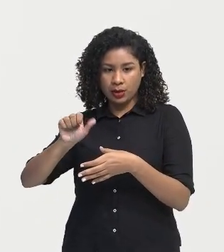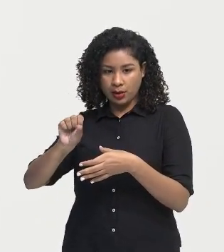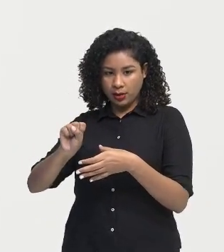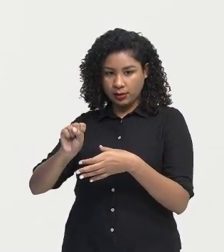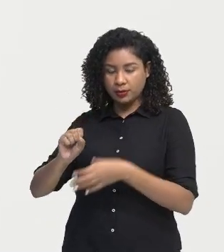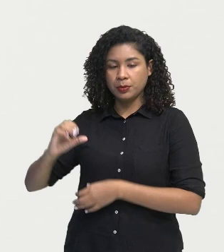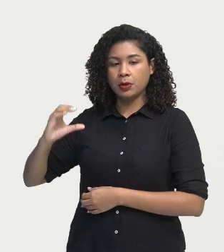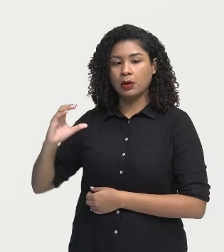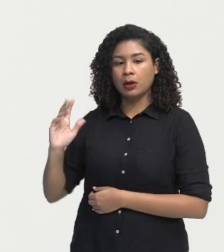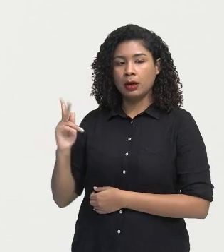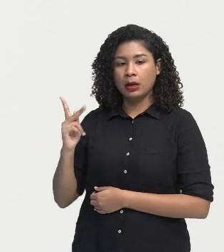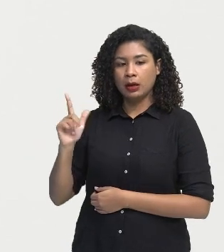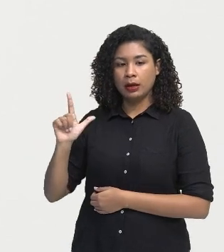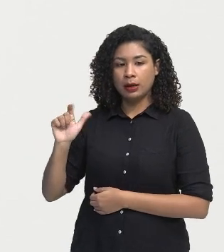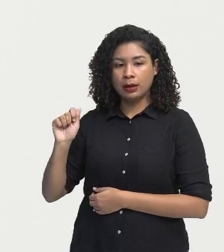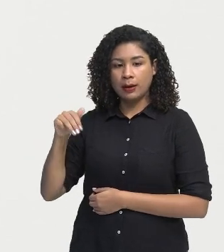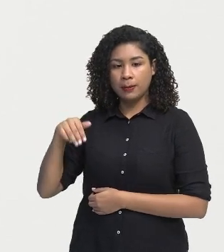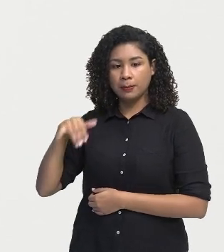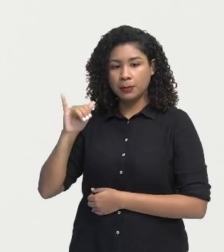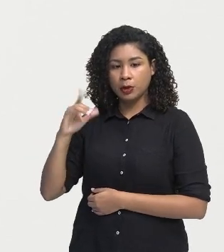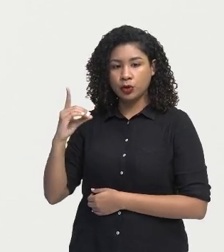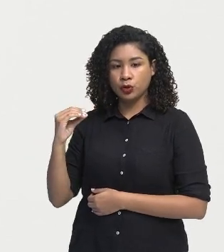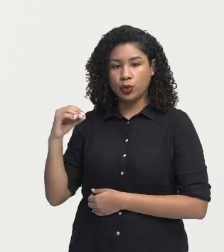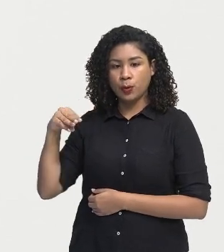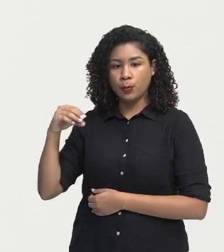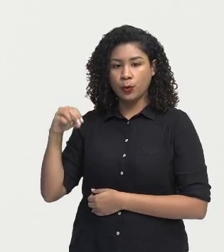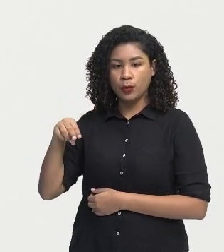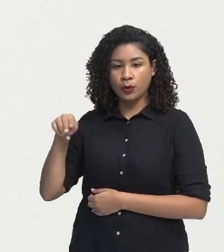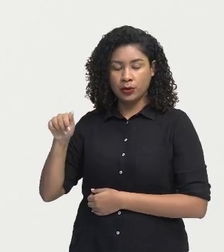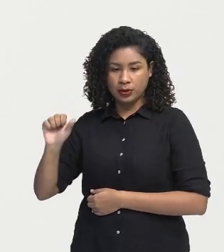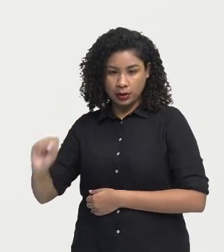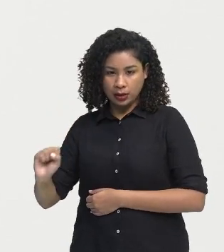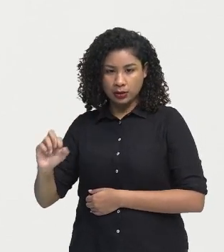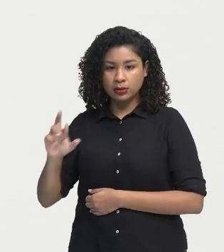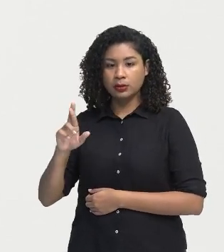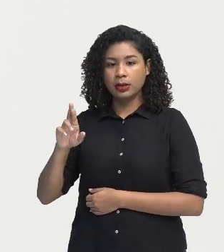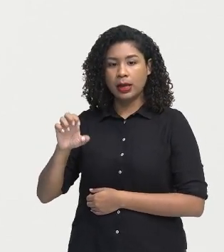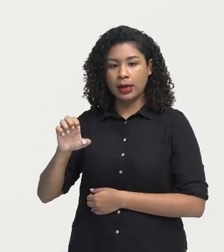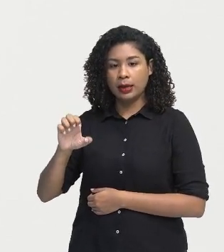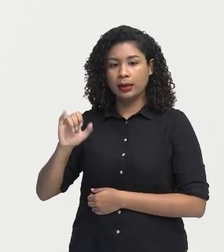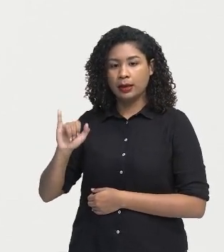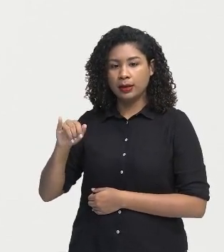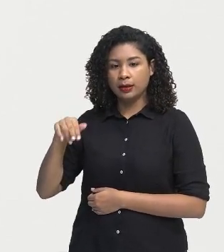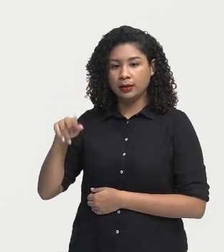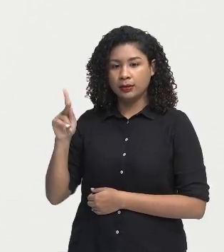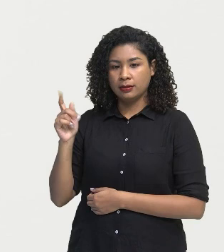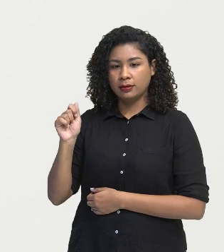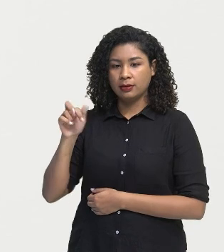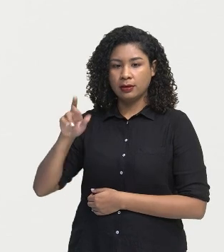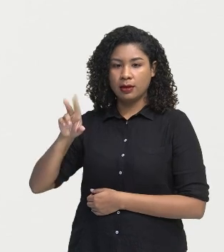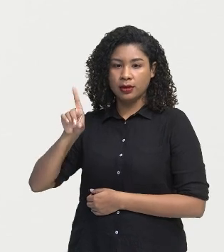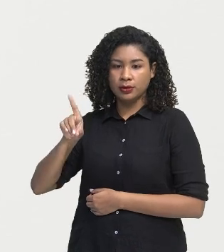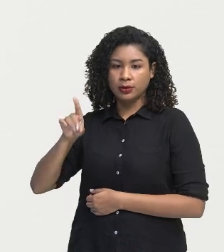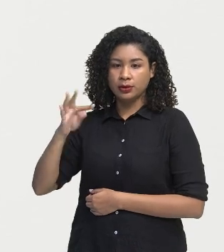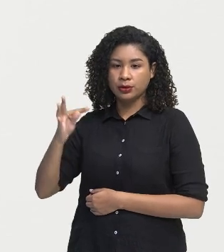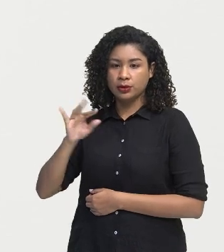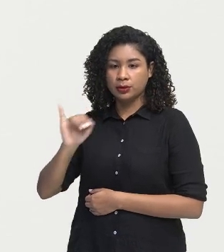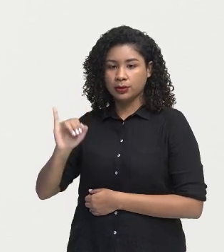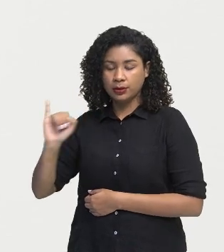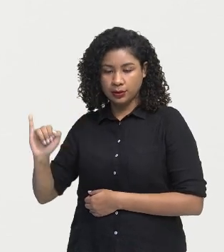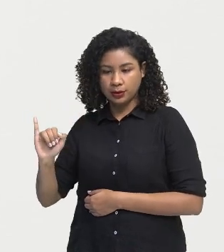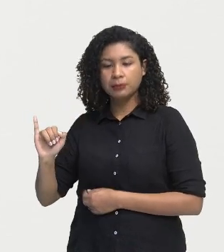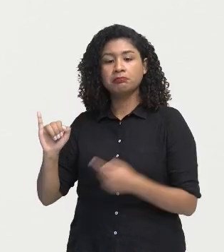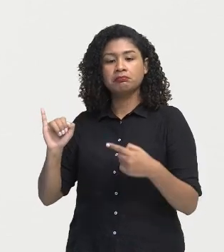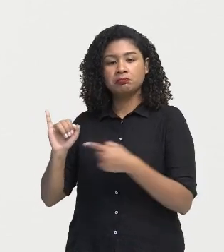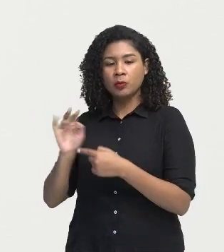Chlamydomonas reinhardtii, né? Tem esse nome aqui meio estranho, a espécie dessa alga é uma alga verde que